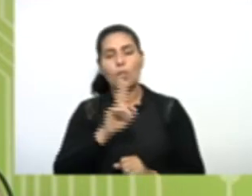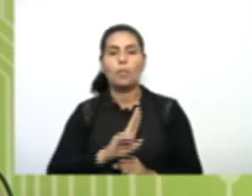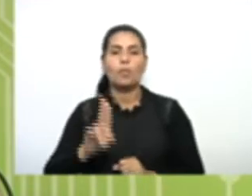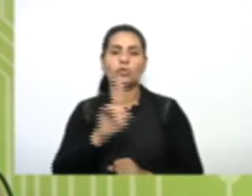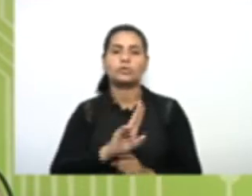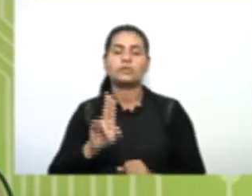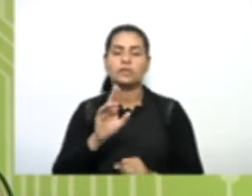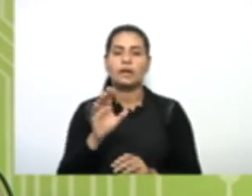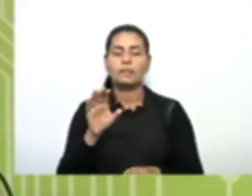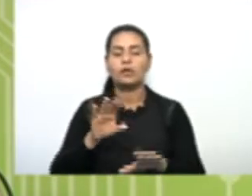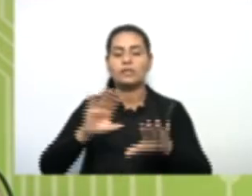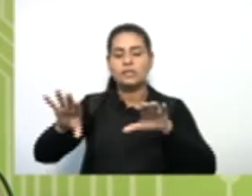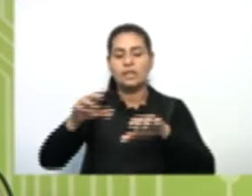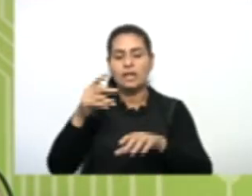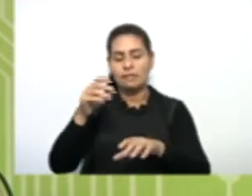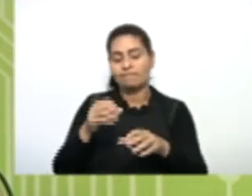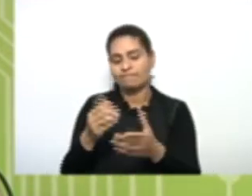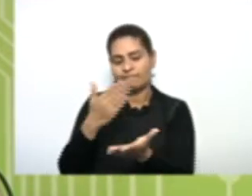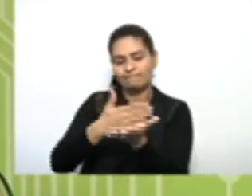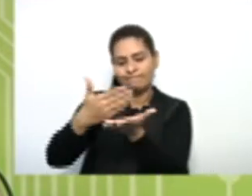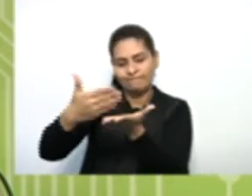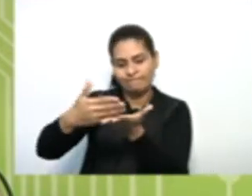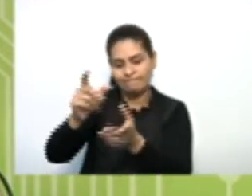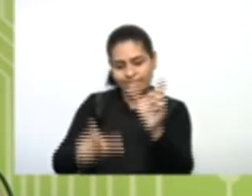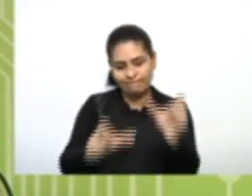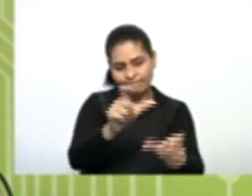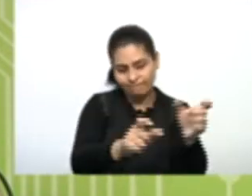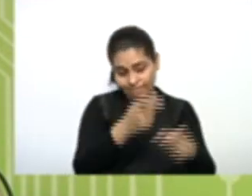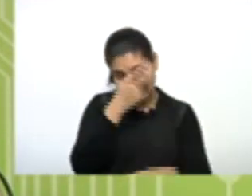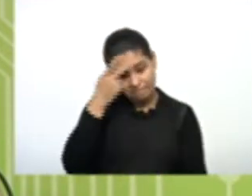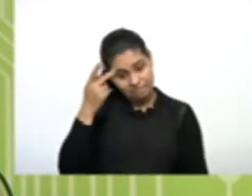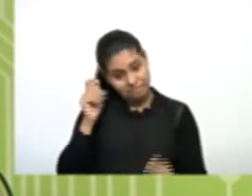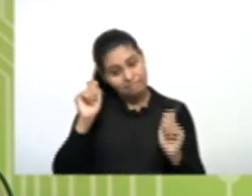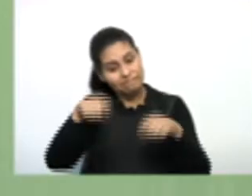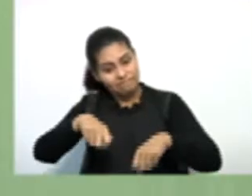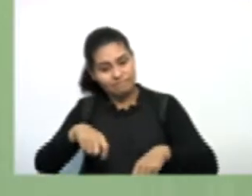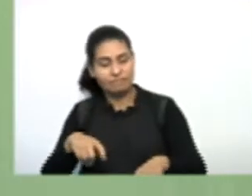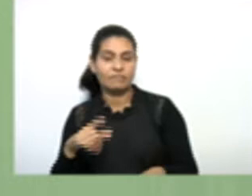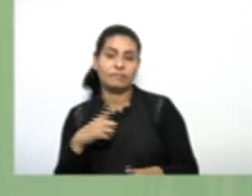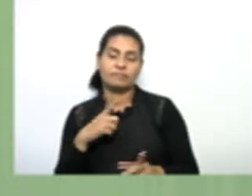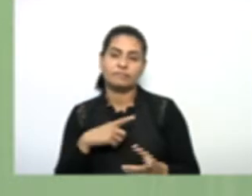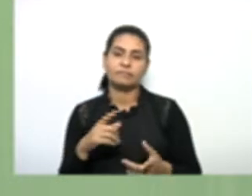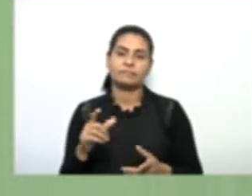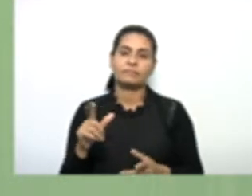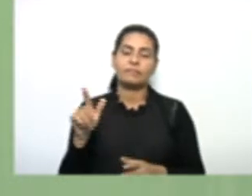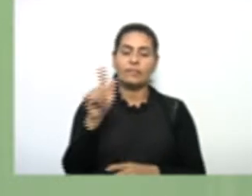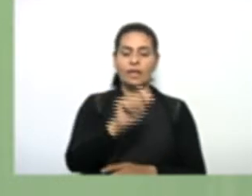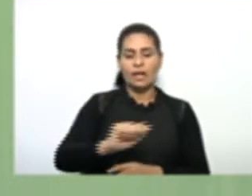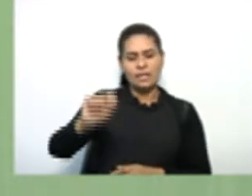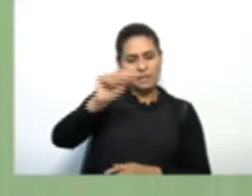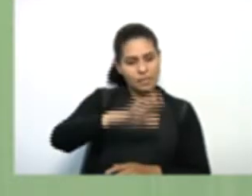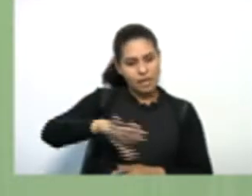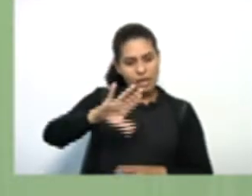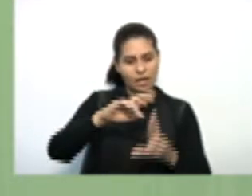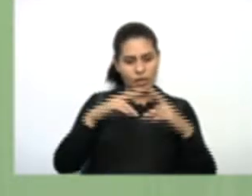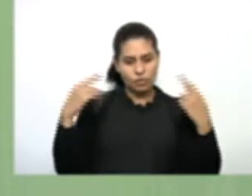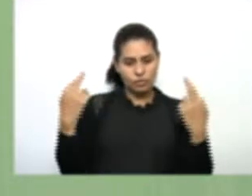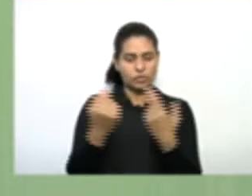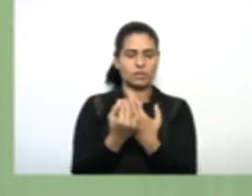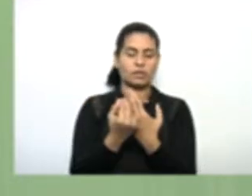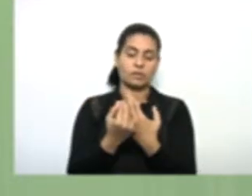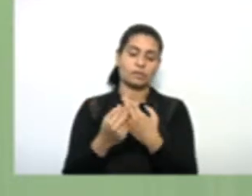para ser dividido entre os seus cooperados. Nós vemos também que nas assembleias também são acertadas